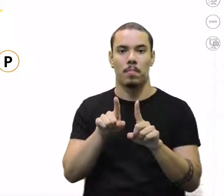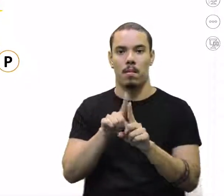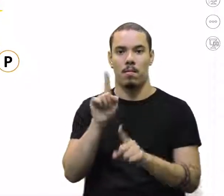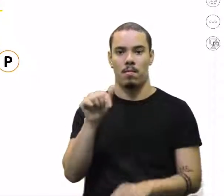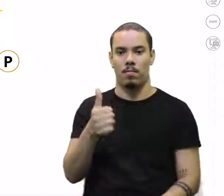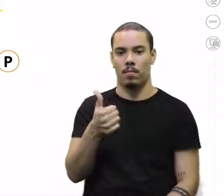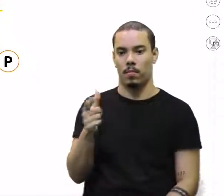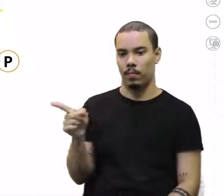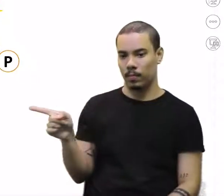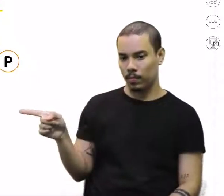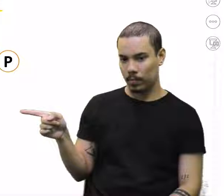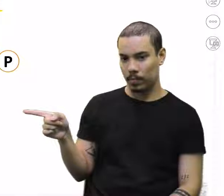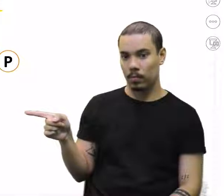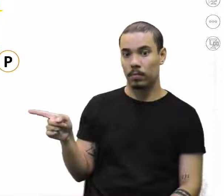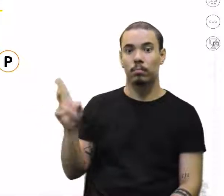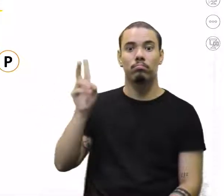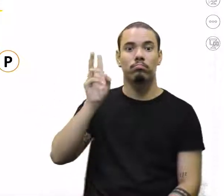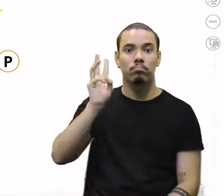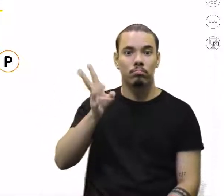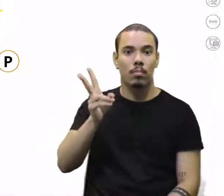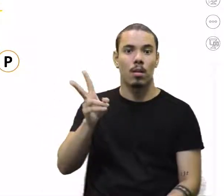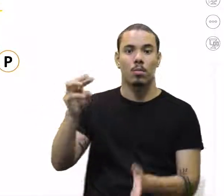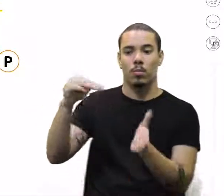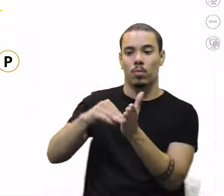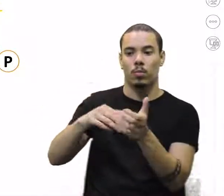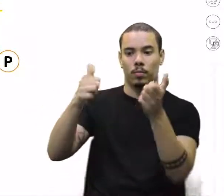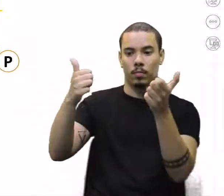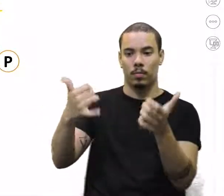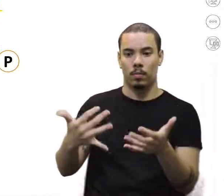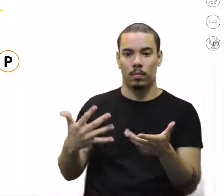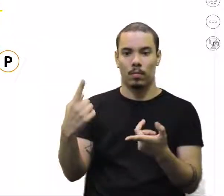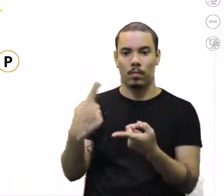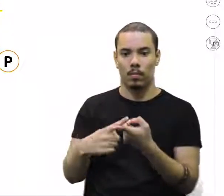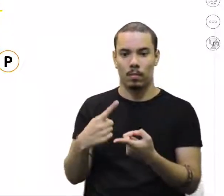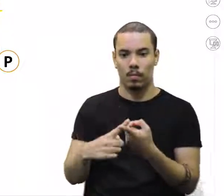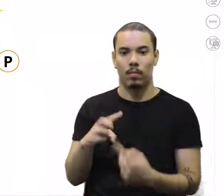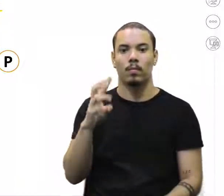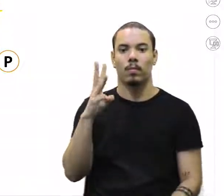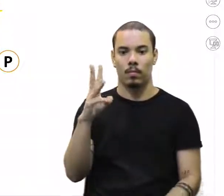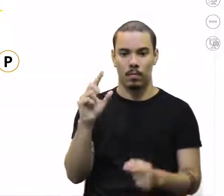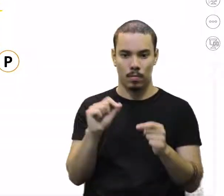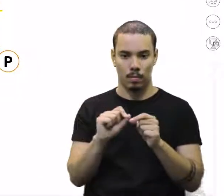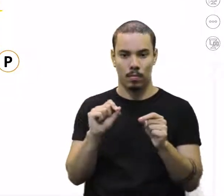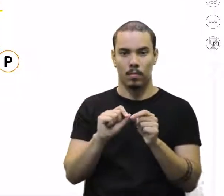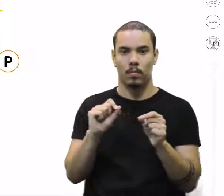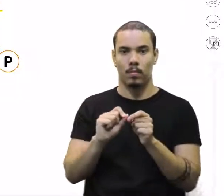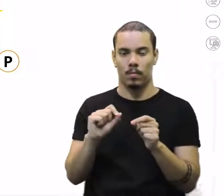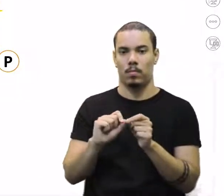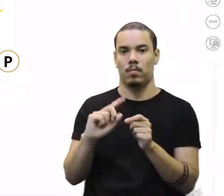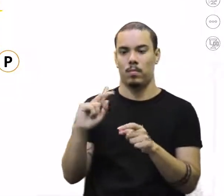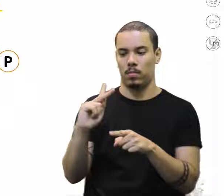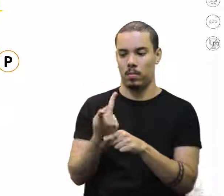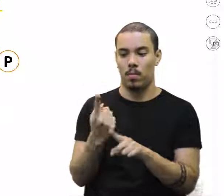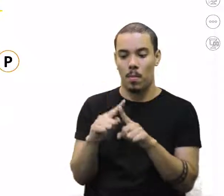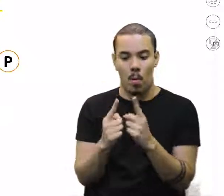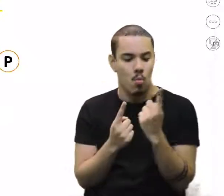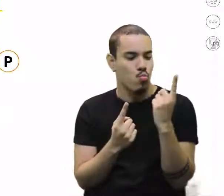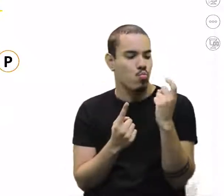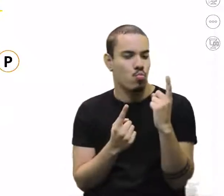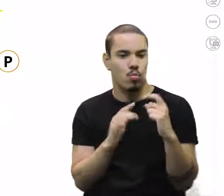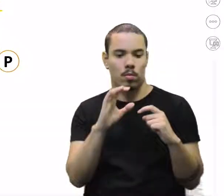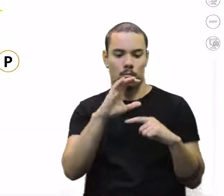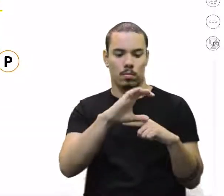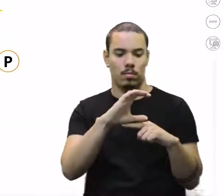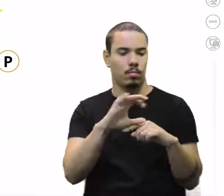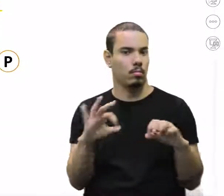primário, pelo mesmo motivo. 3 das ligações dele ele está fazendo com o hidrogênio e uma com um